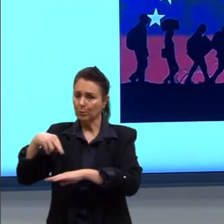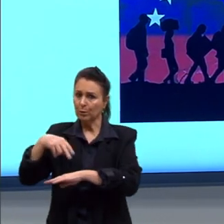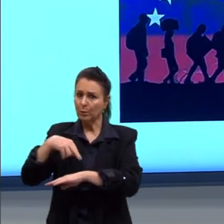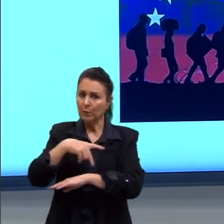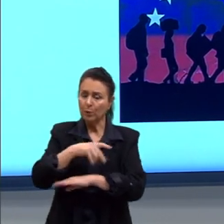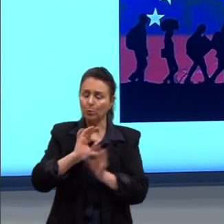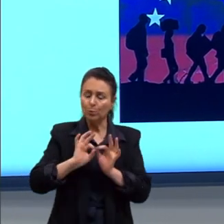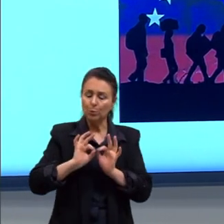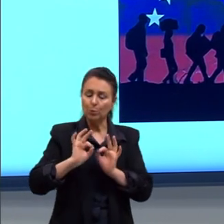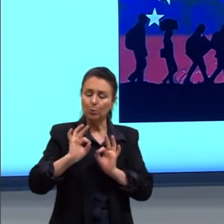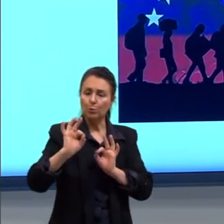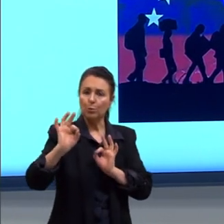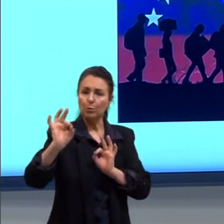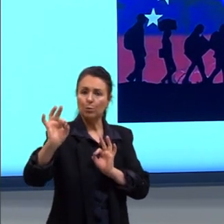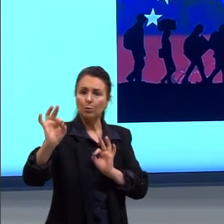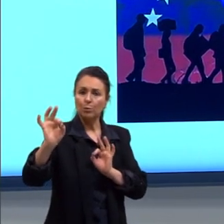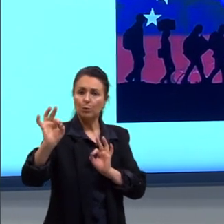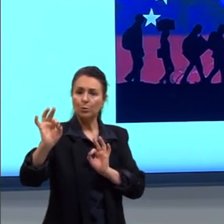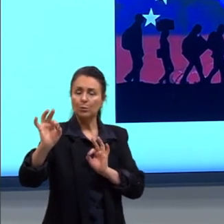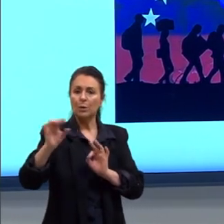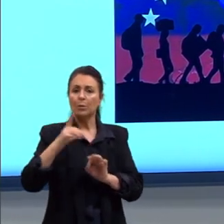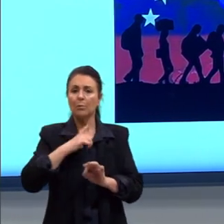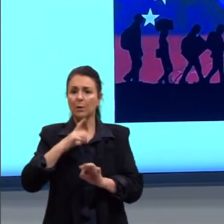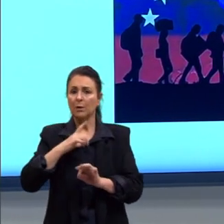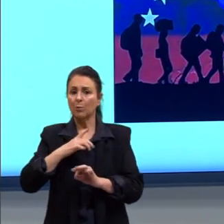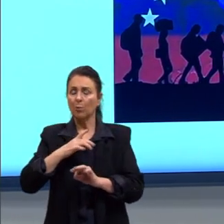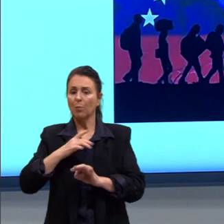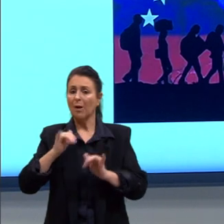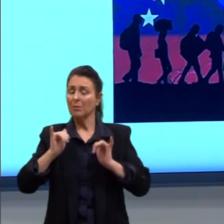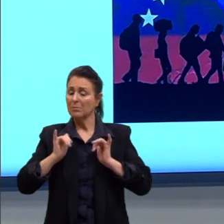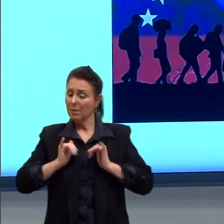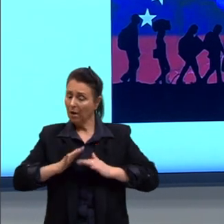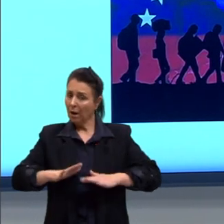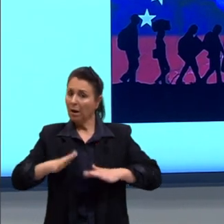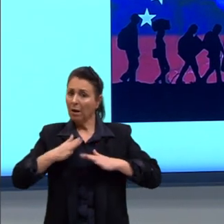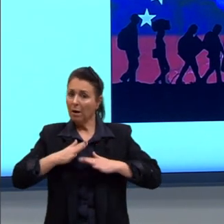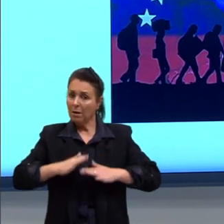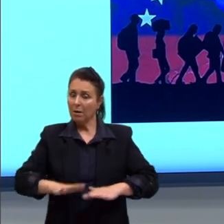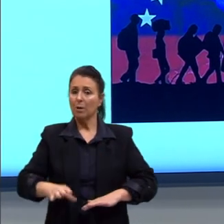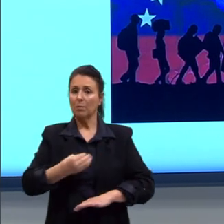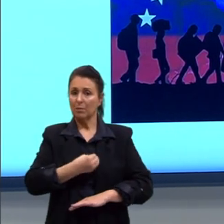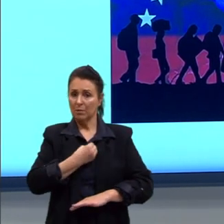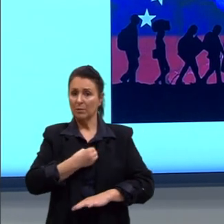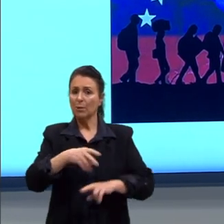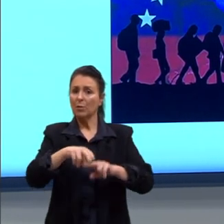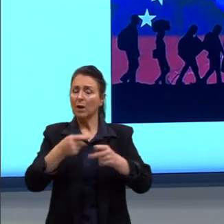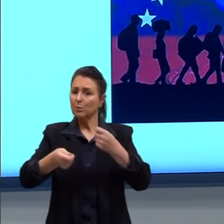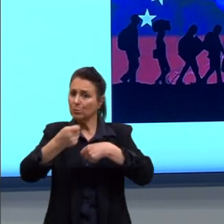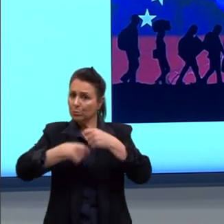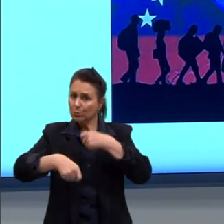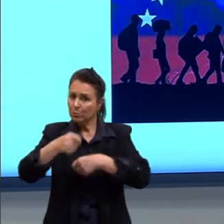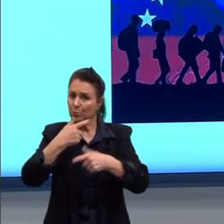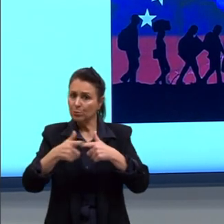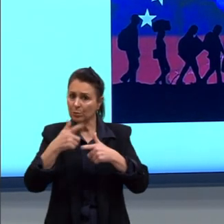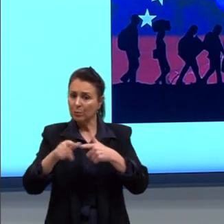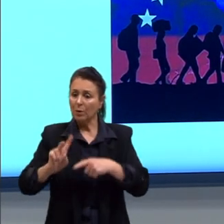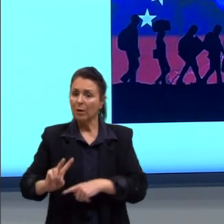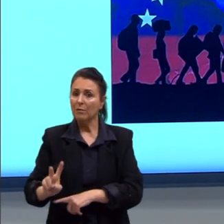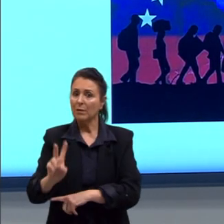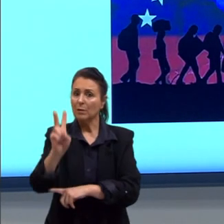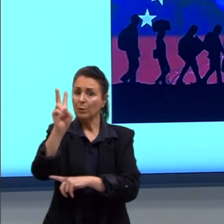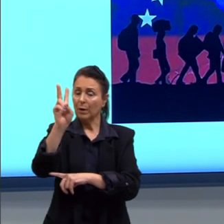grandes caminhadas para poder ter um pouco mais de Sossego aí na vida né aquela questão Econômica que eu falei para vocês Venezuela tava passando por